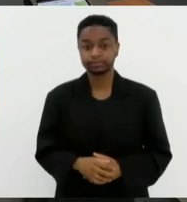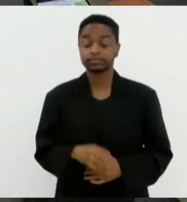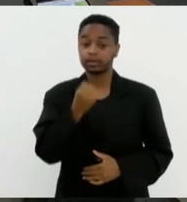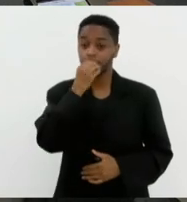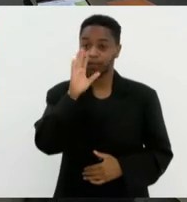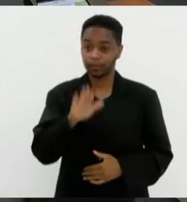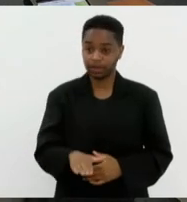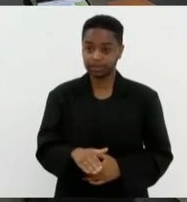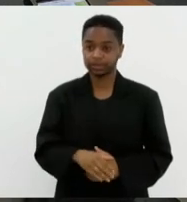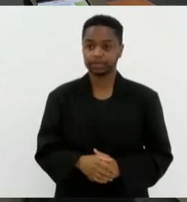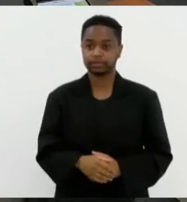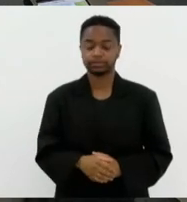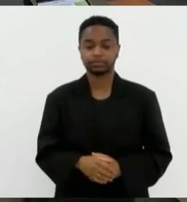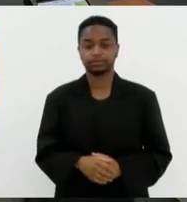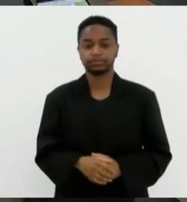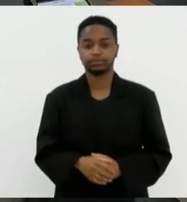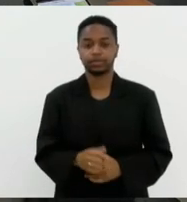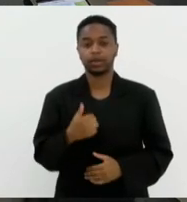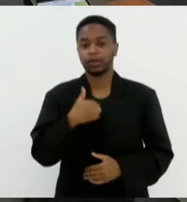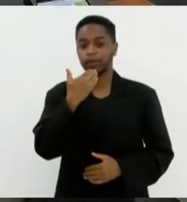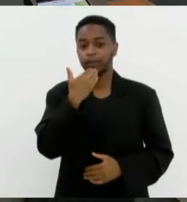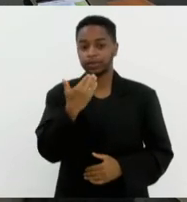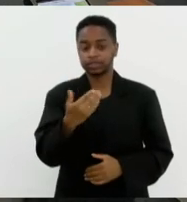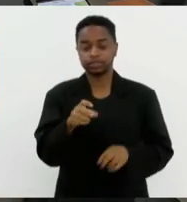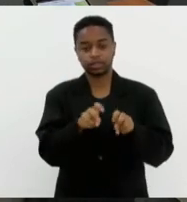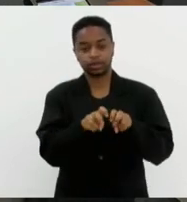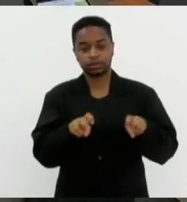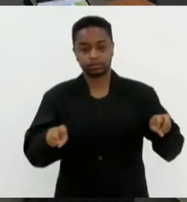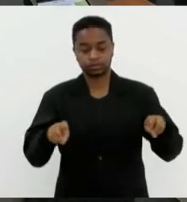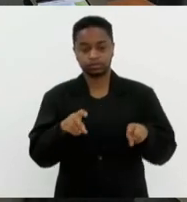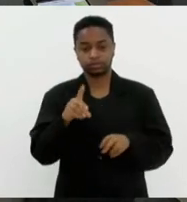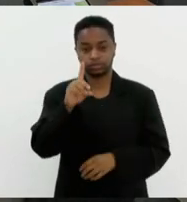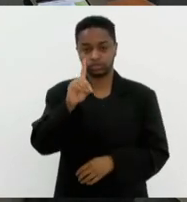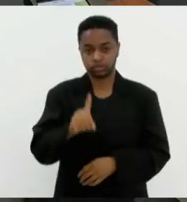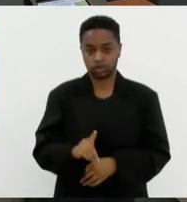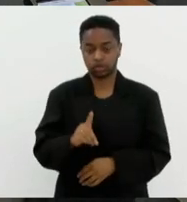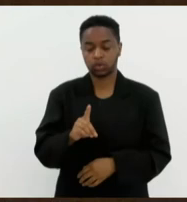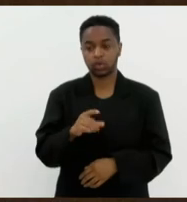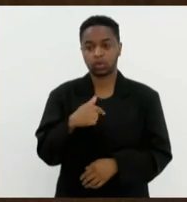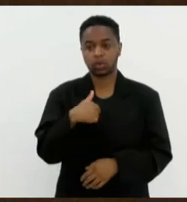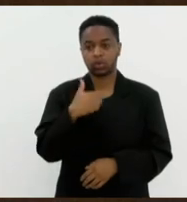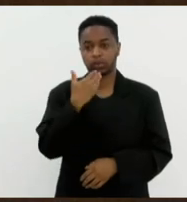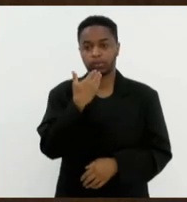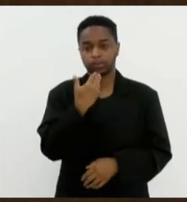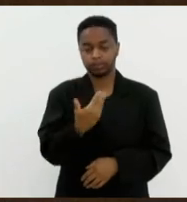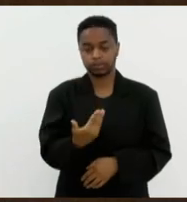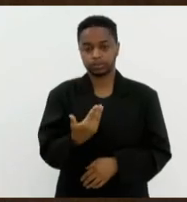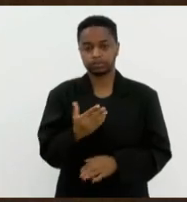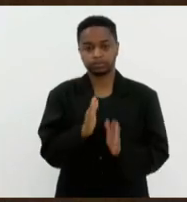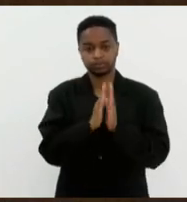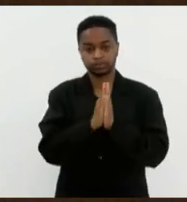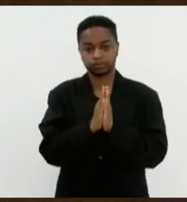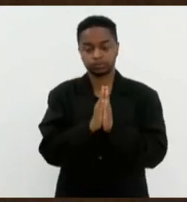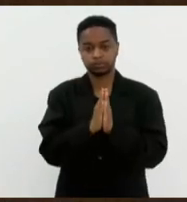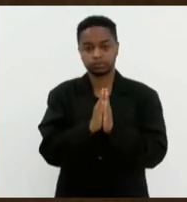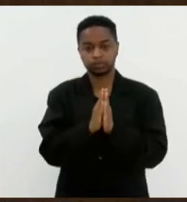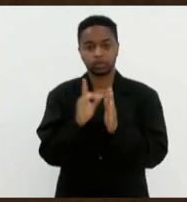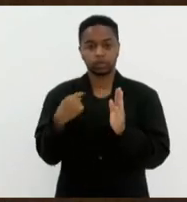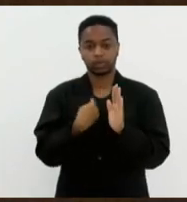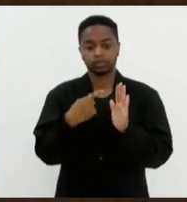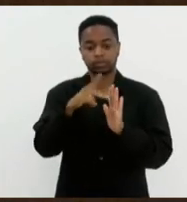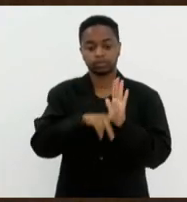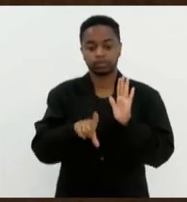Eu quero aqui pedir a essa mesa diretora que, por gentileza, traga o nosso projeto de lei